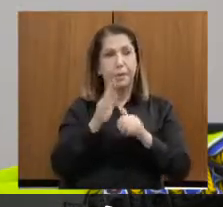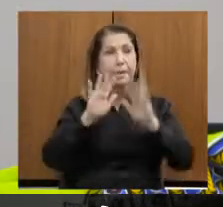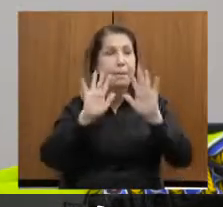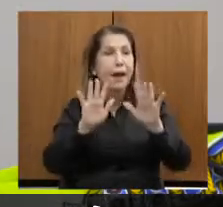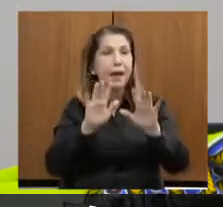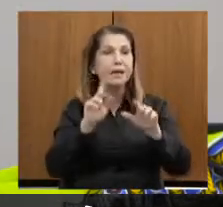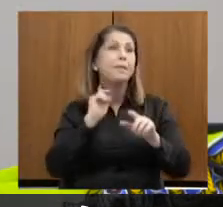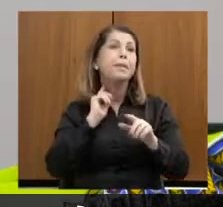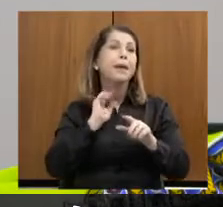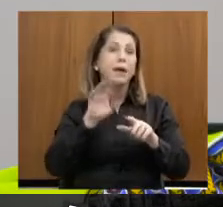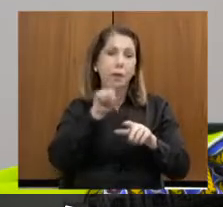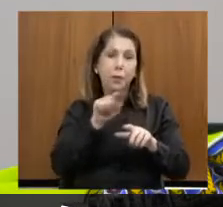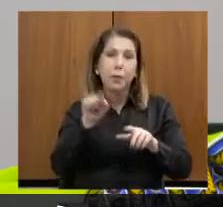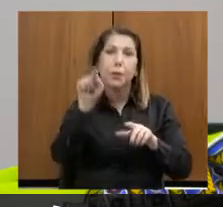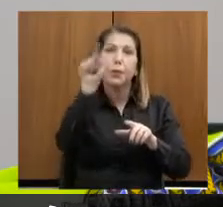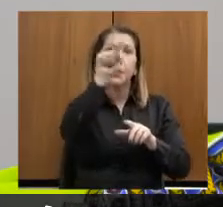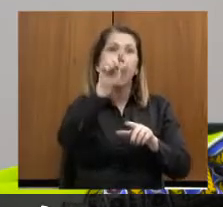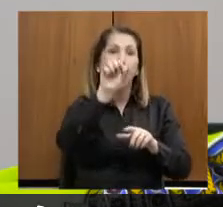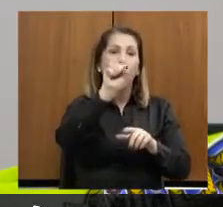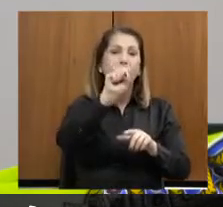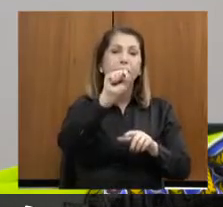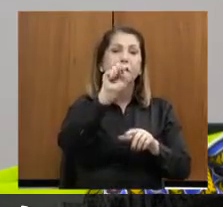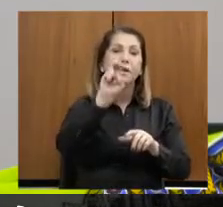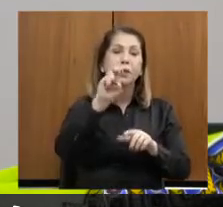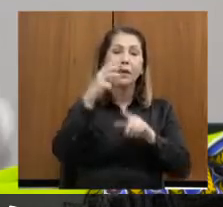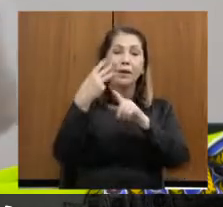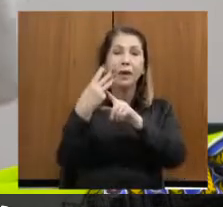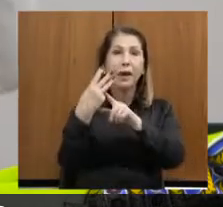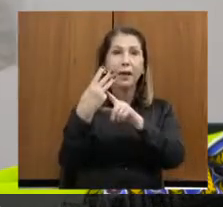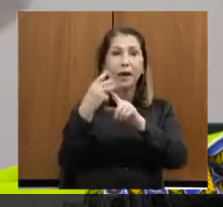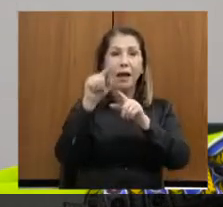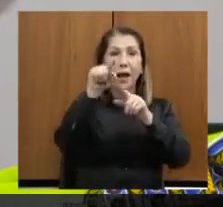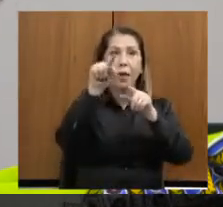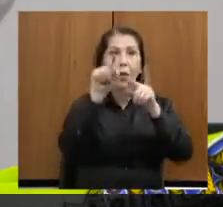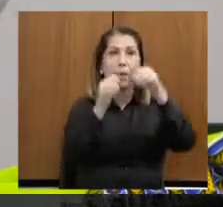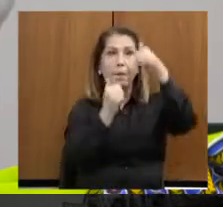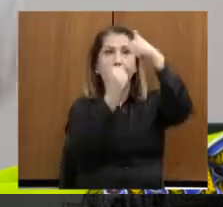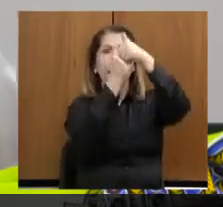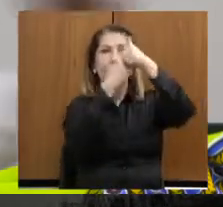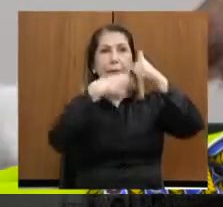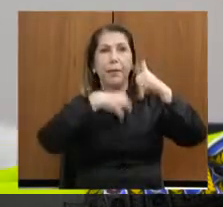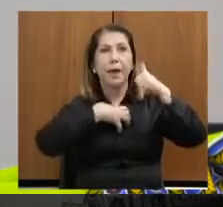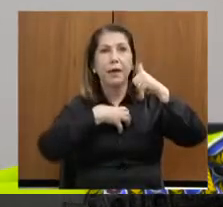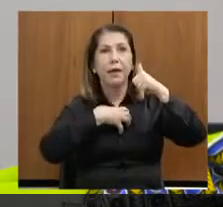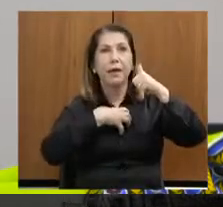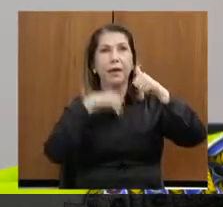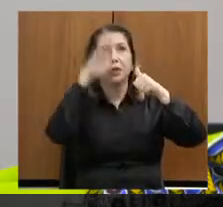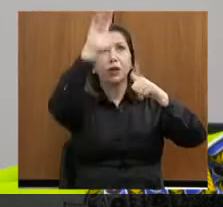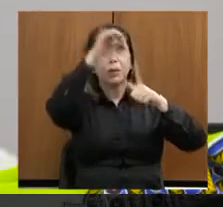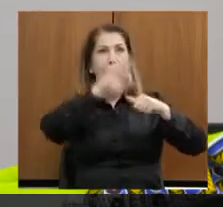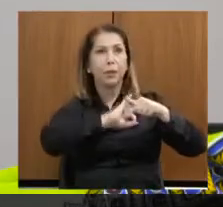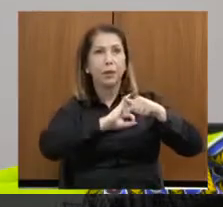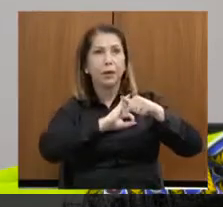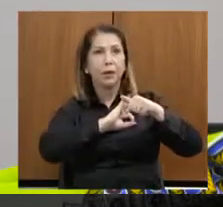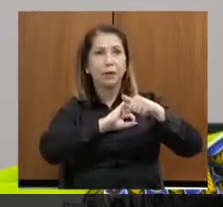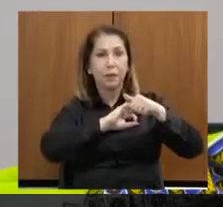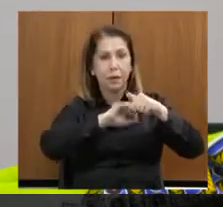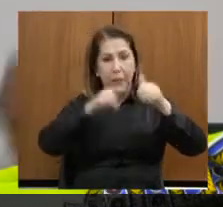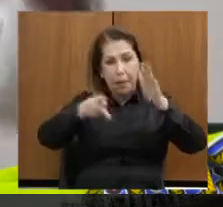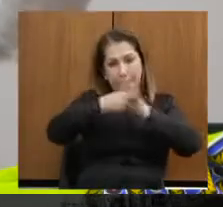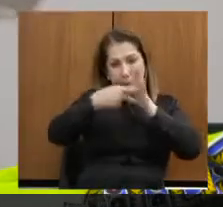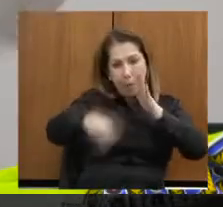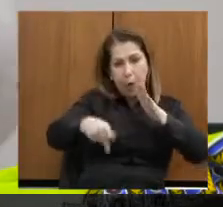853 municípios tem gente que tá mais perto da Bahia aciona a Prefeitura da Bahia e no procura a da própria